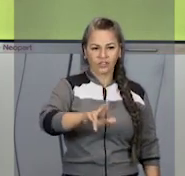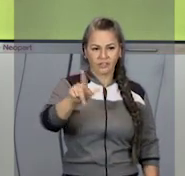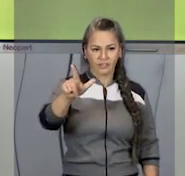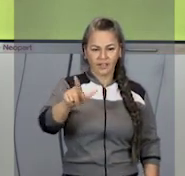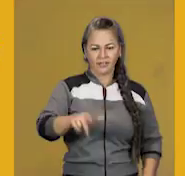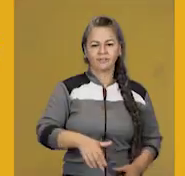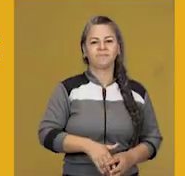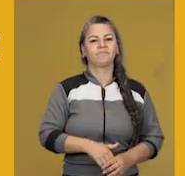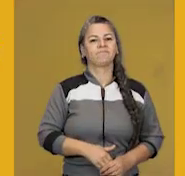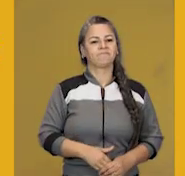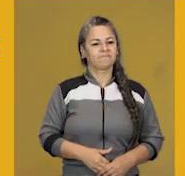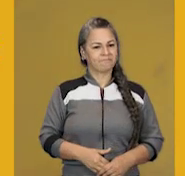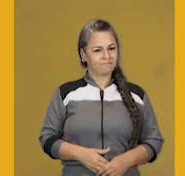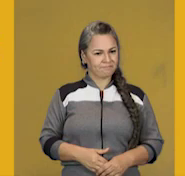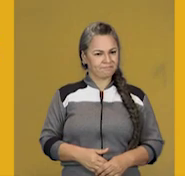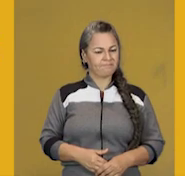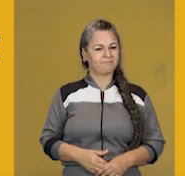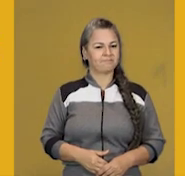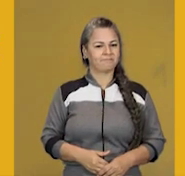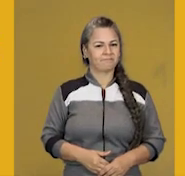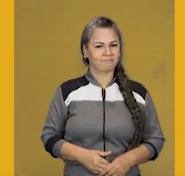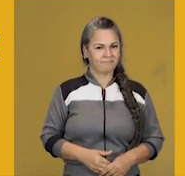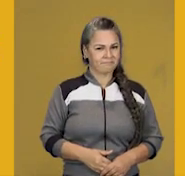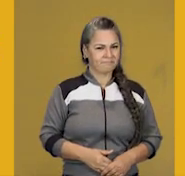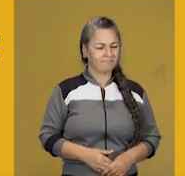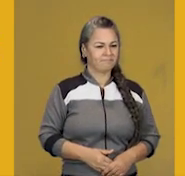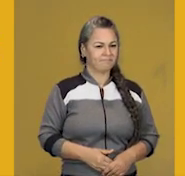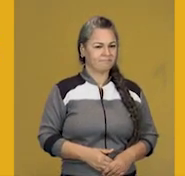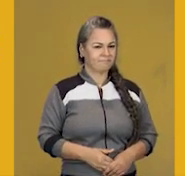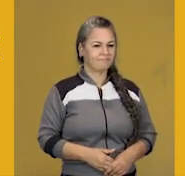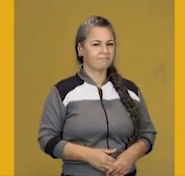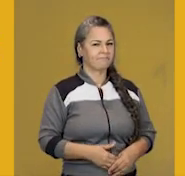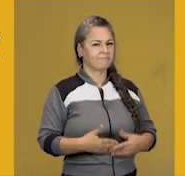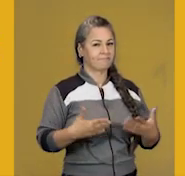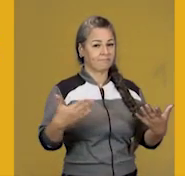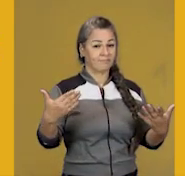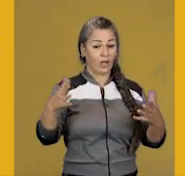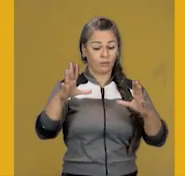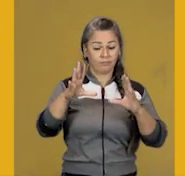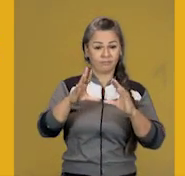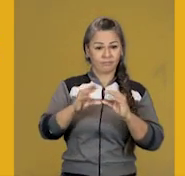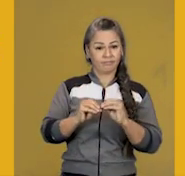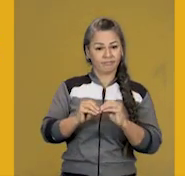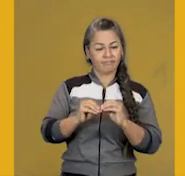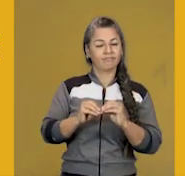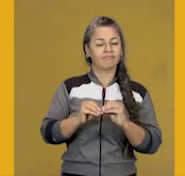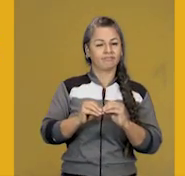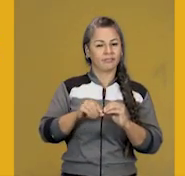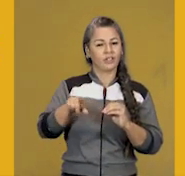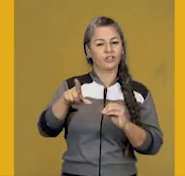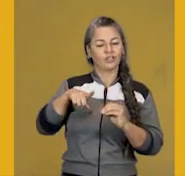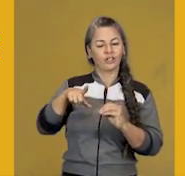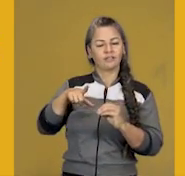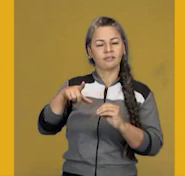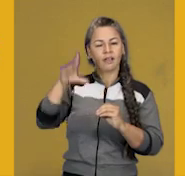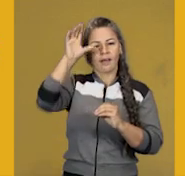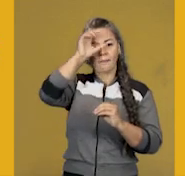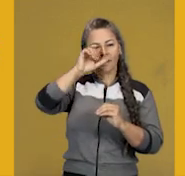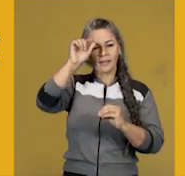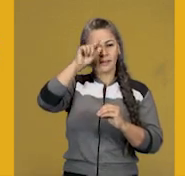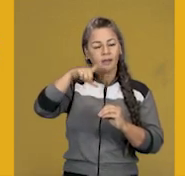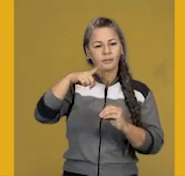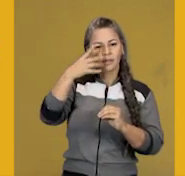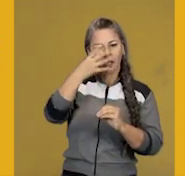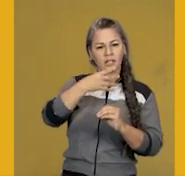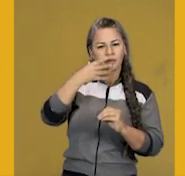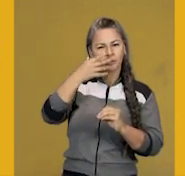para finalizar, né, nós vimos que as canções, elas foram, né, compostas, né, para serem